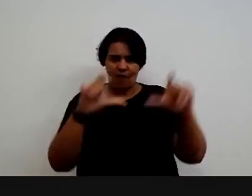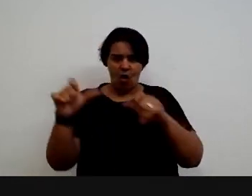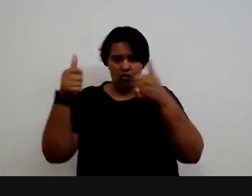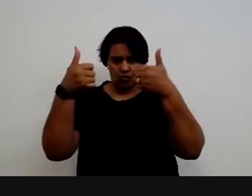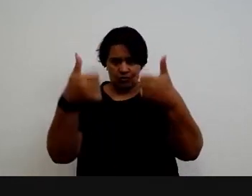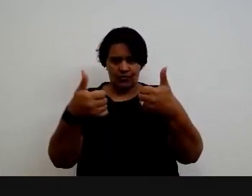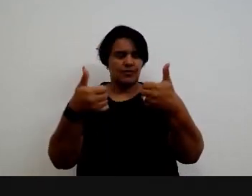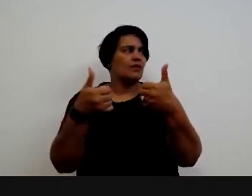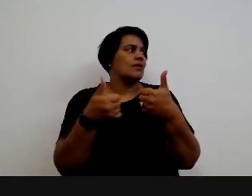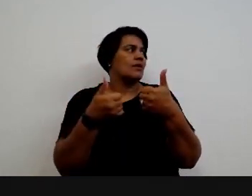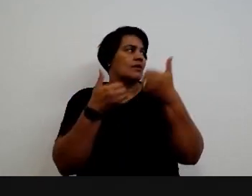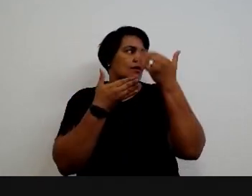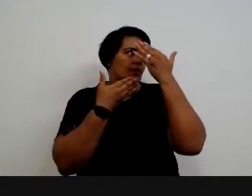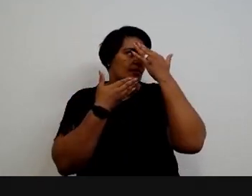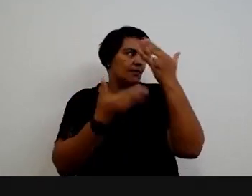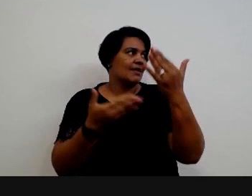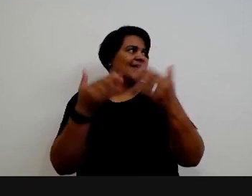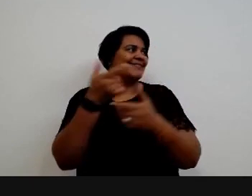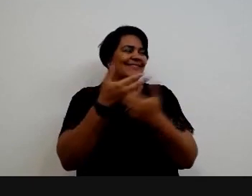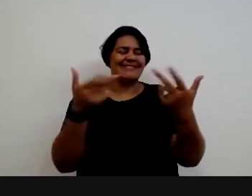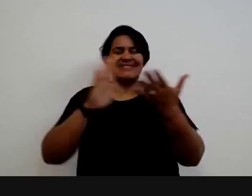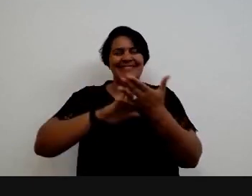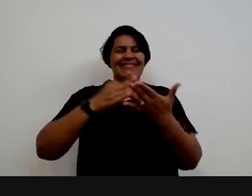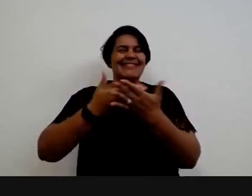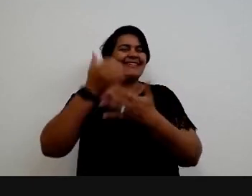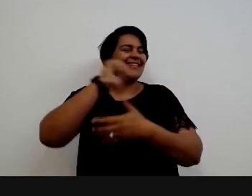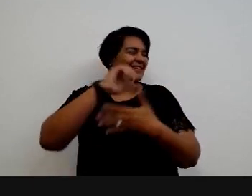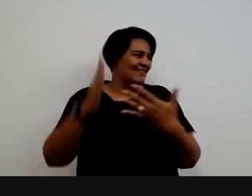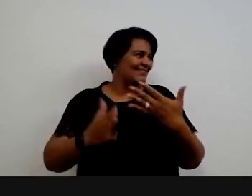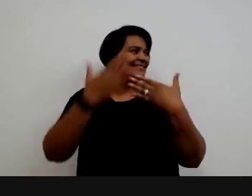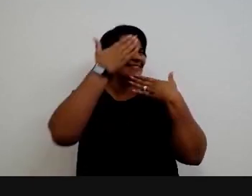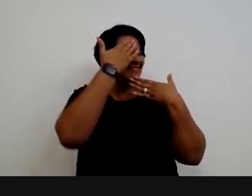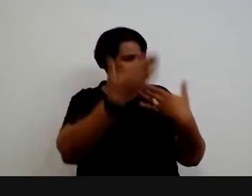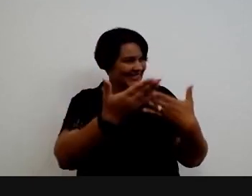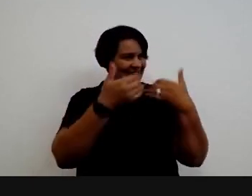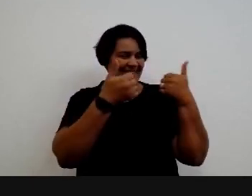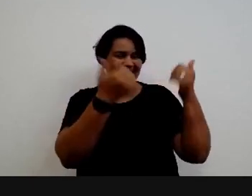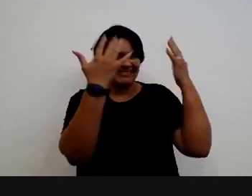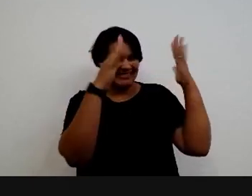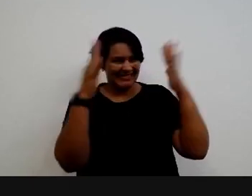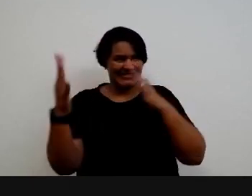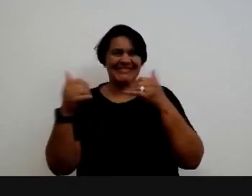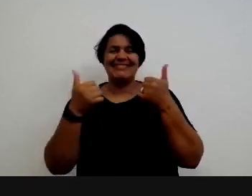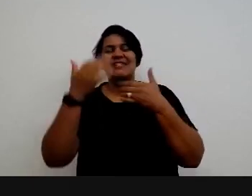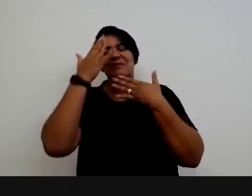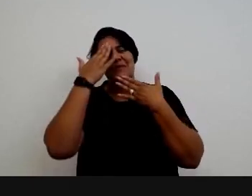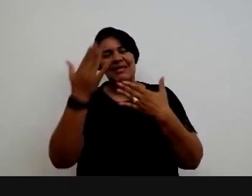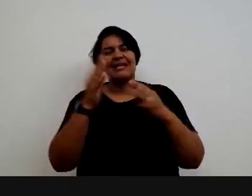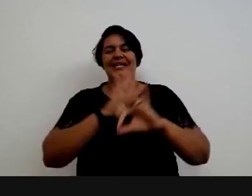bom? Agradeço as nossas tradutoras de Libras, fantásticas, muito